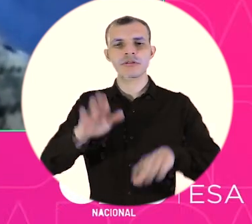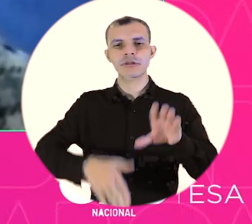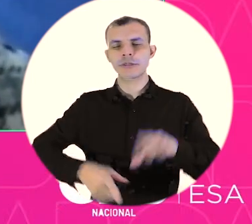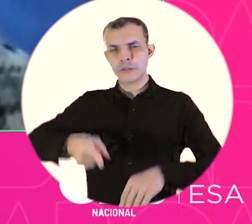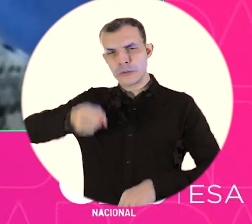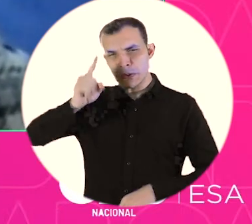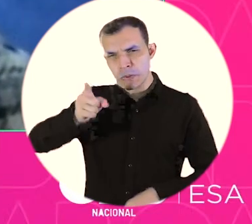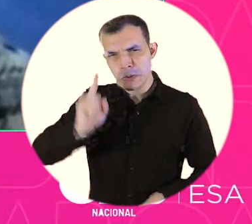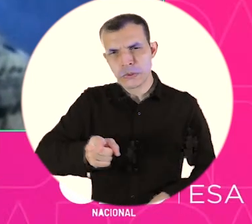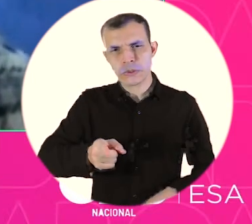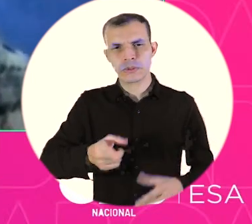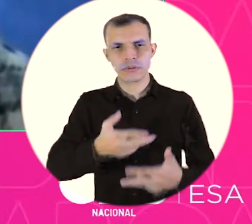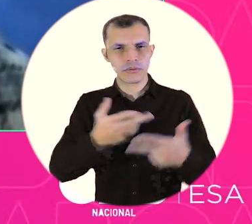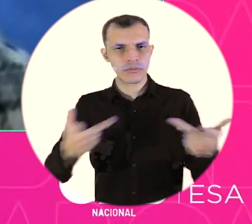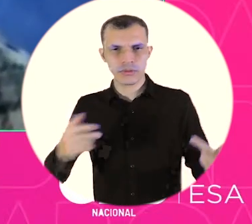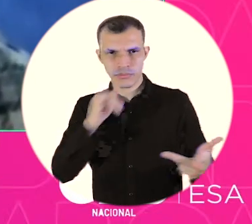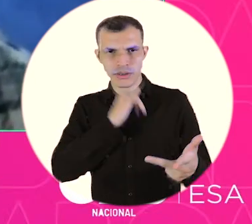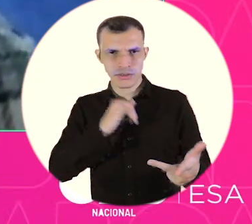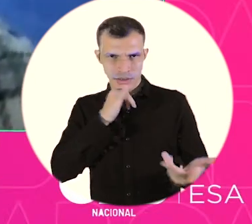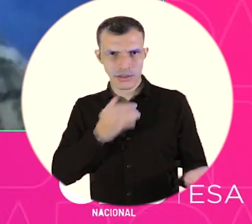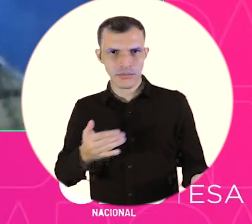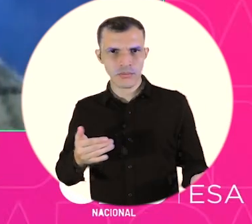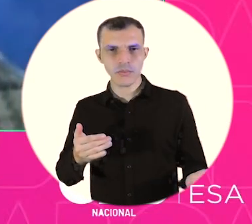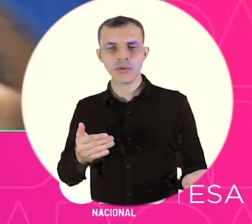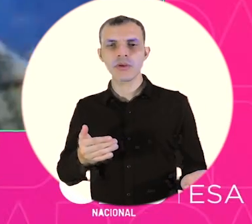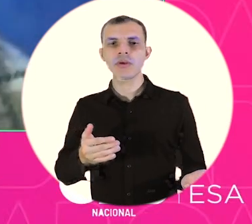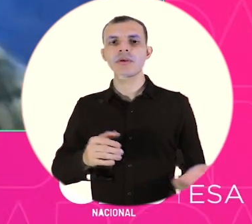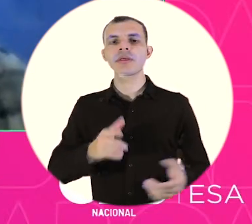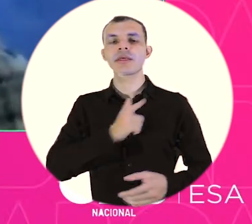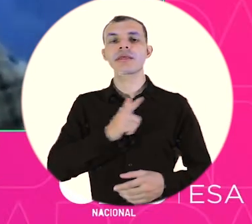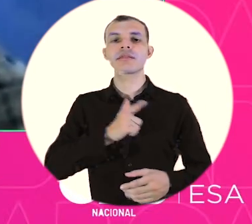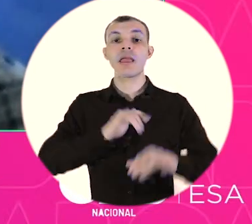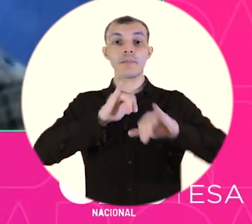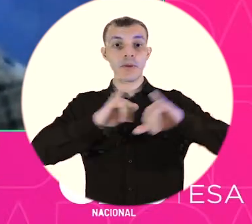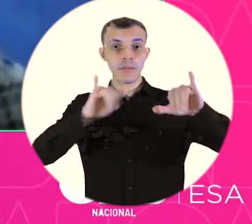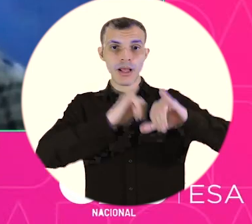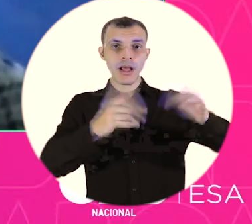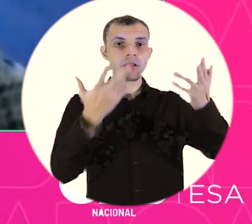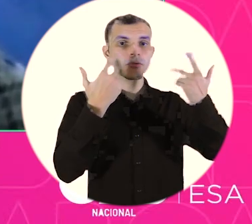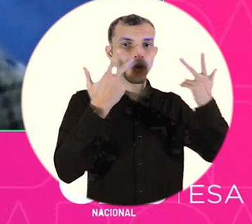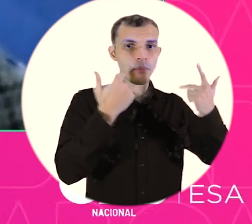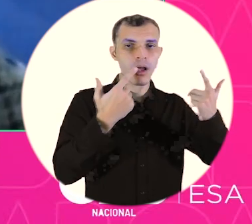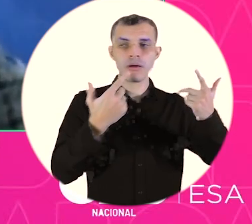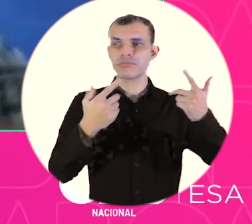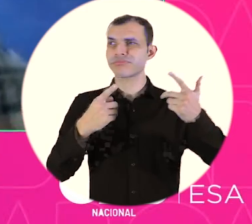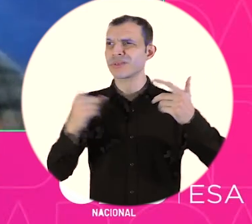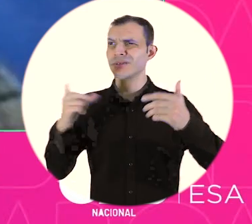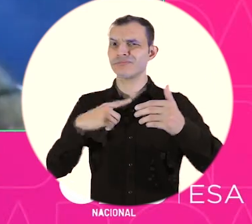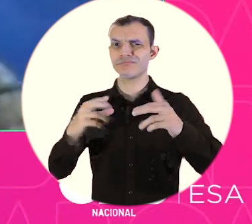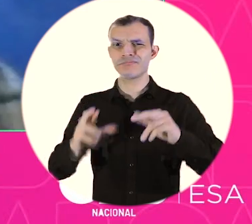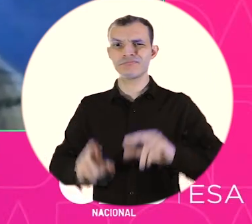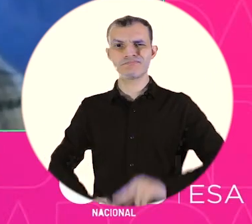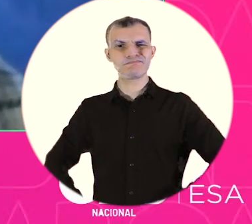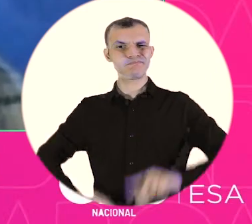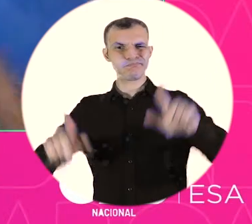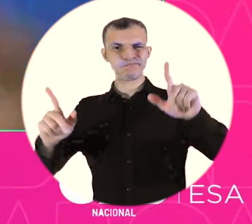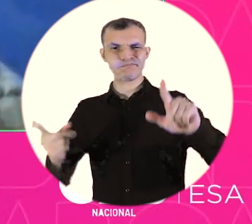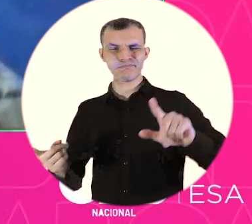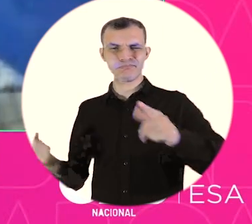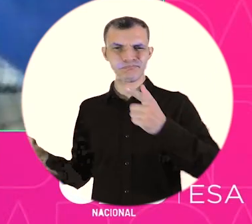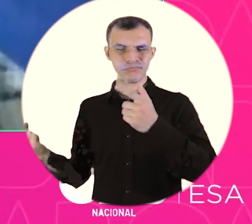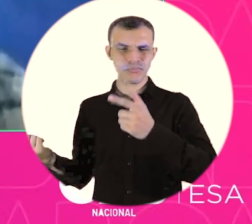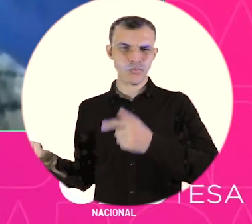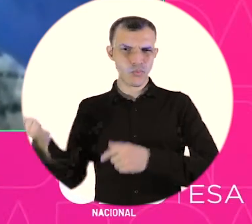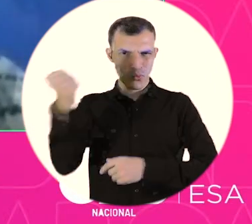algum tipo de abuso, então uma situação que extrapola a mera propaganda irregular, mas ela, no conjunto,